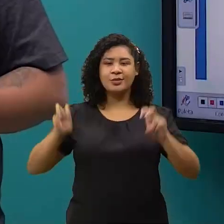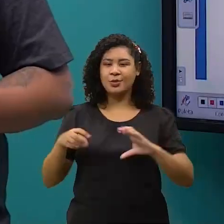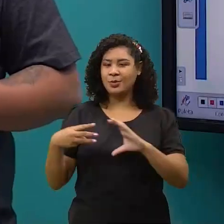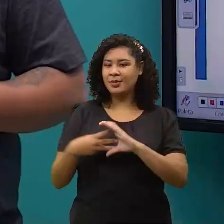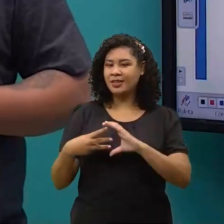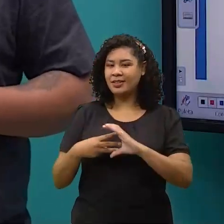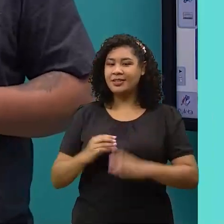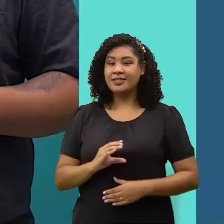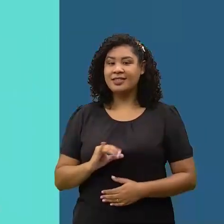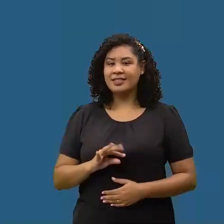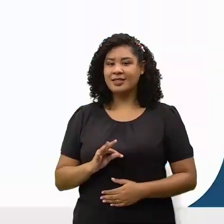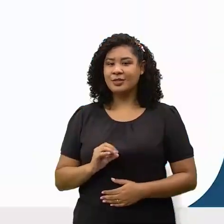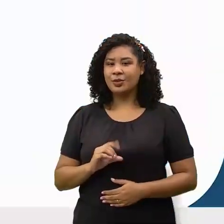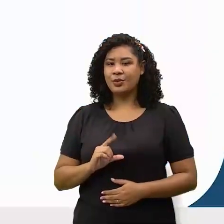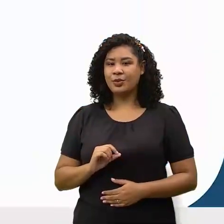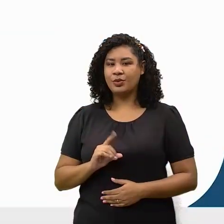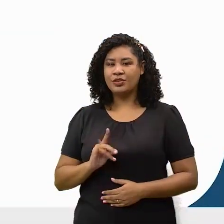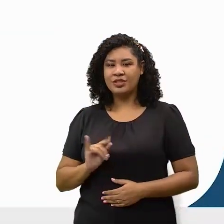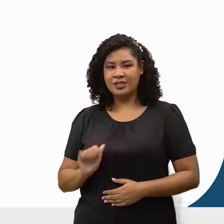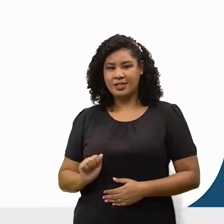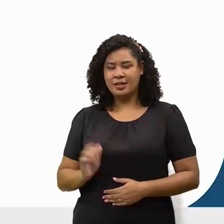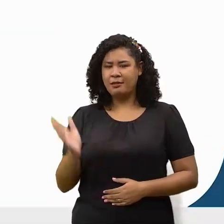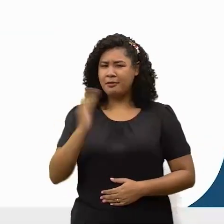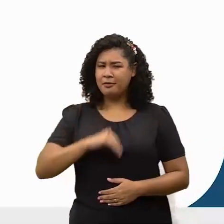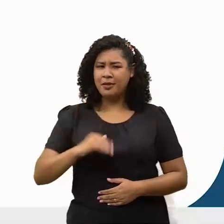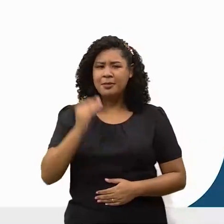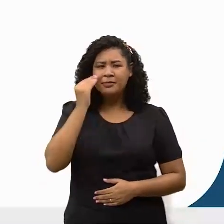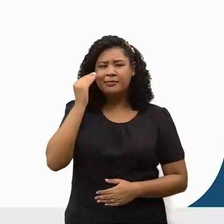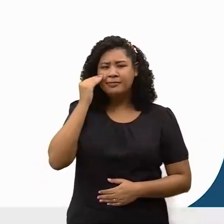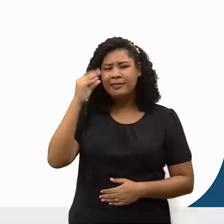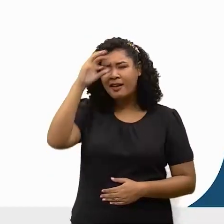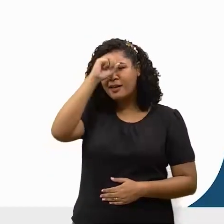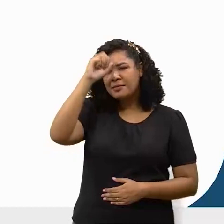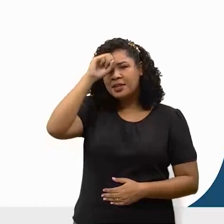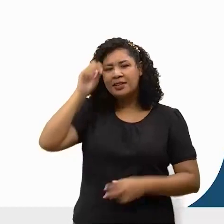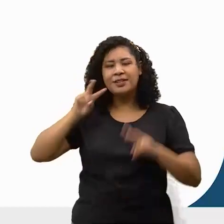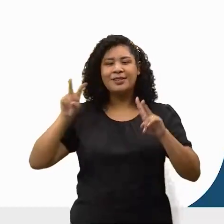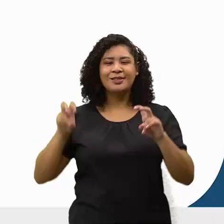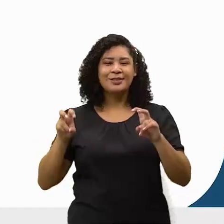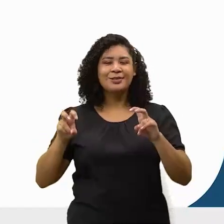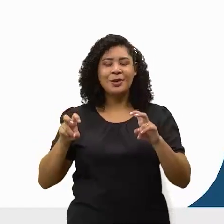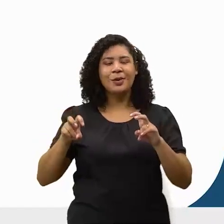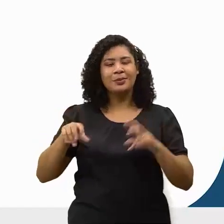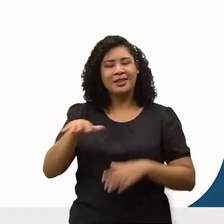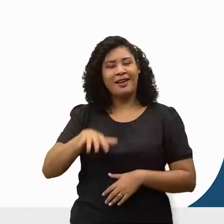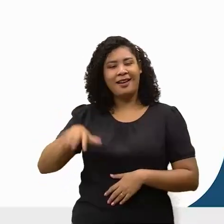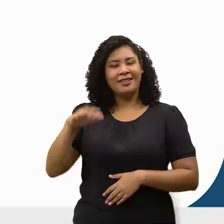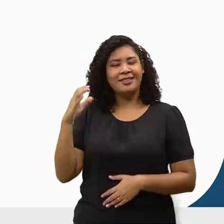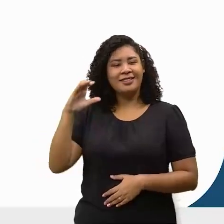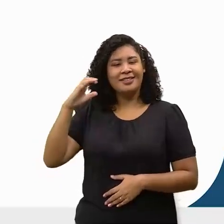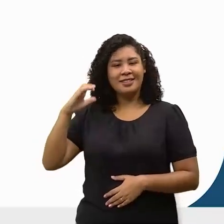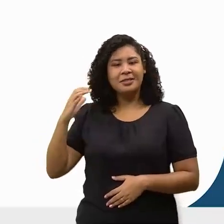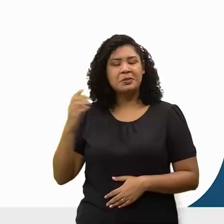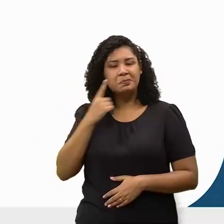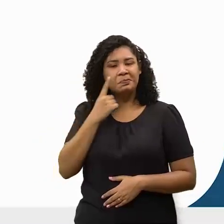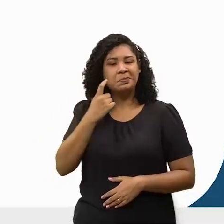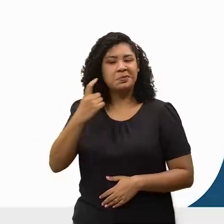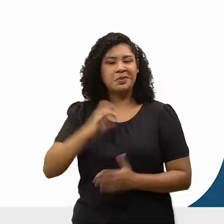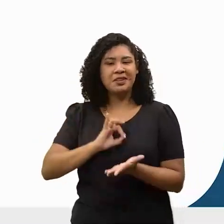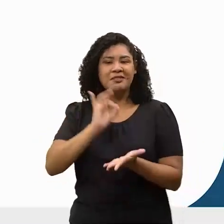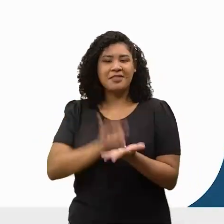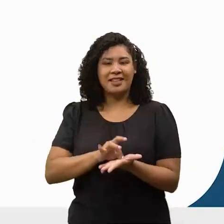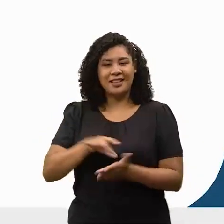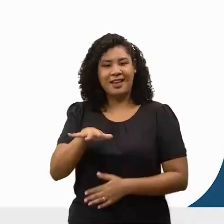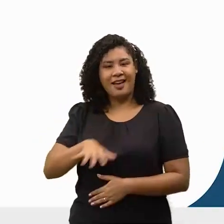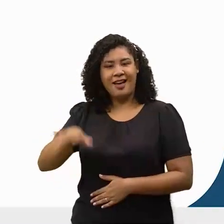citologia. Acompanhe comigo essa questão para a gente entender um pouco mais sobre essa ciência interessantíssima, sobre essa área